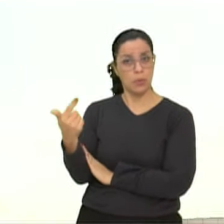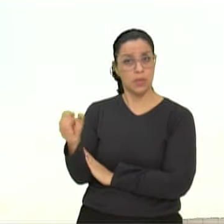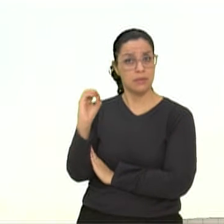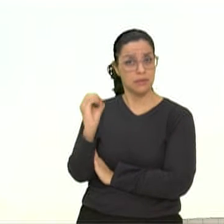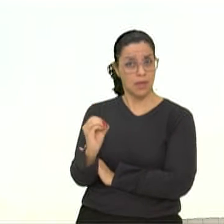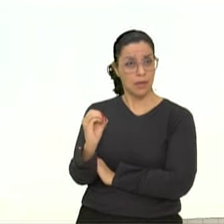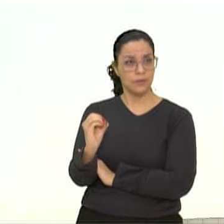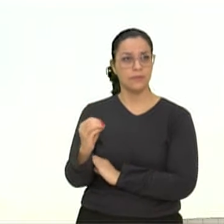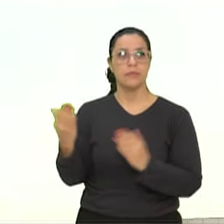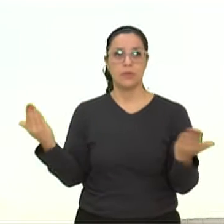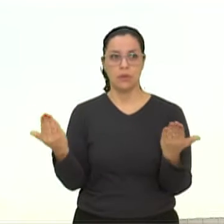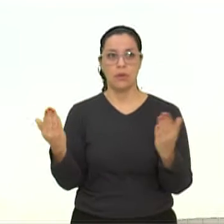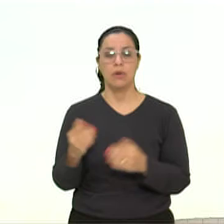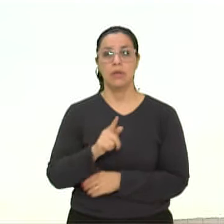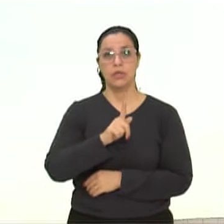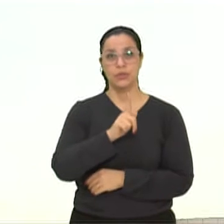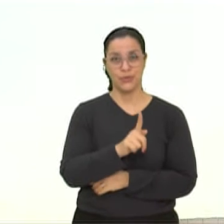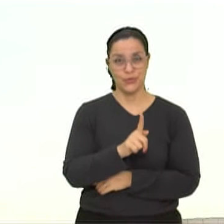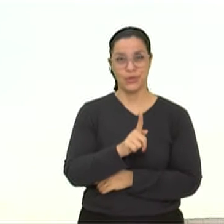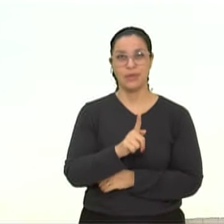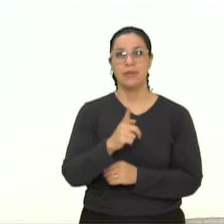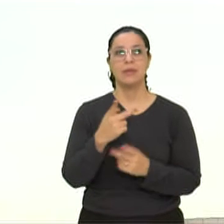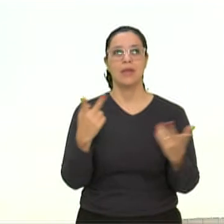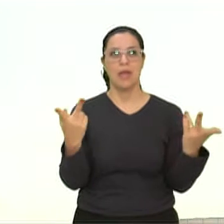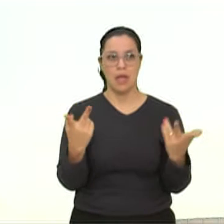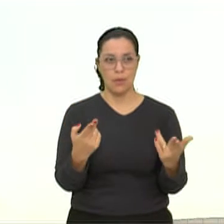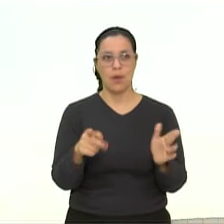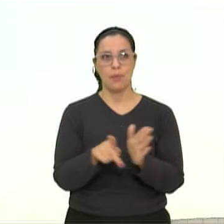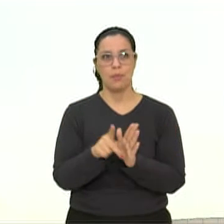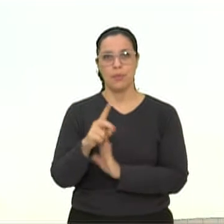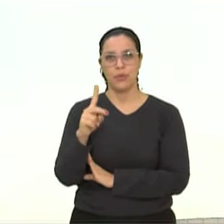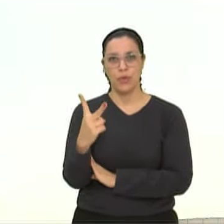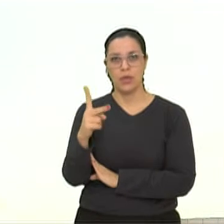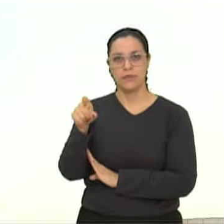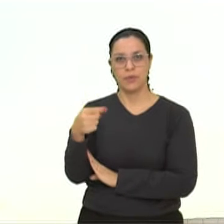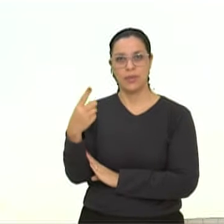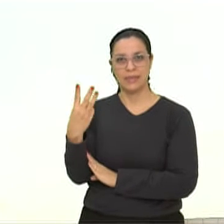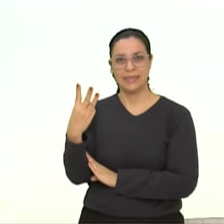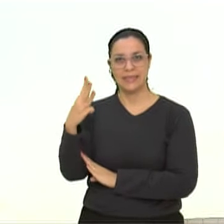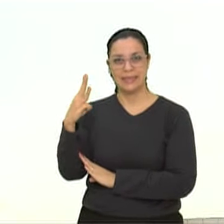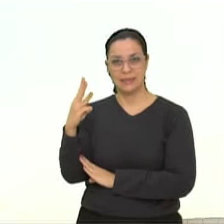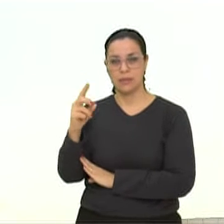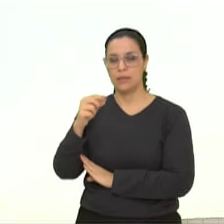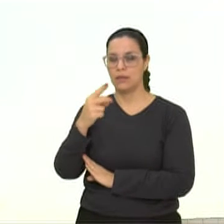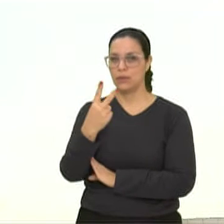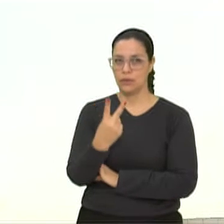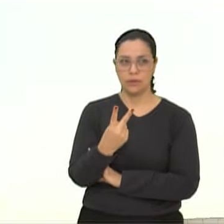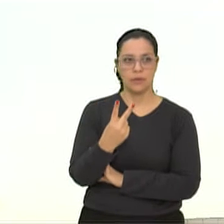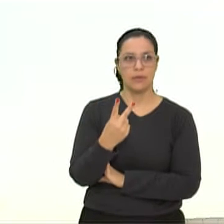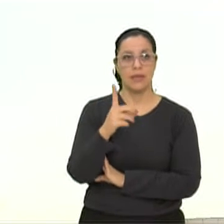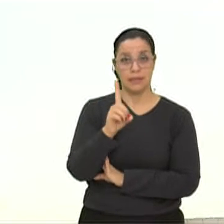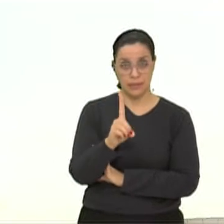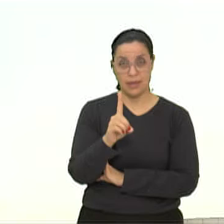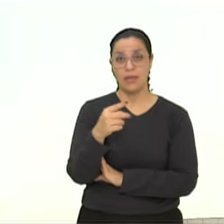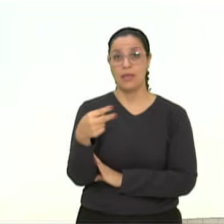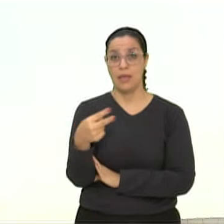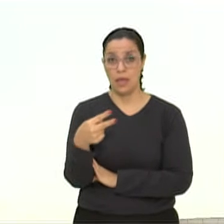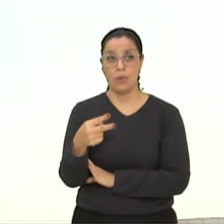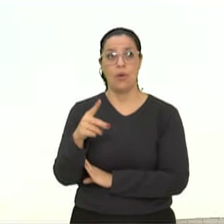é 0, né? Não tem. E nós pagamos 2,35 por quilômetro rodado. Nesse caso, então, a função